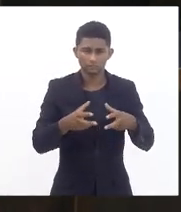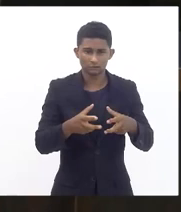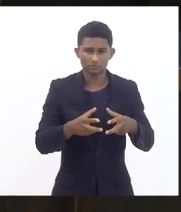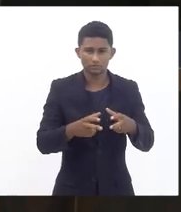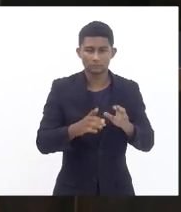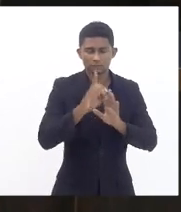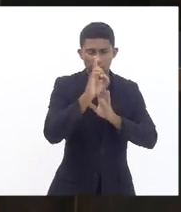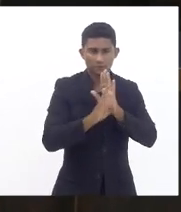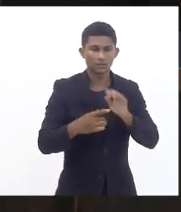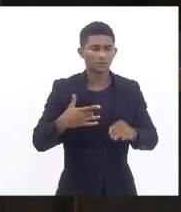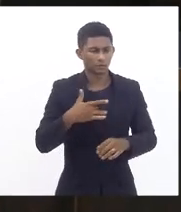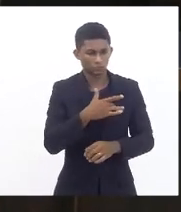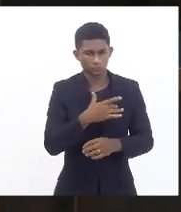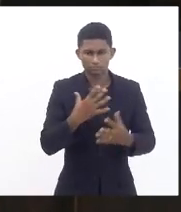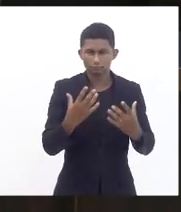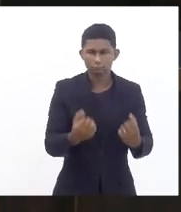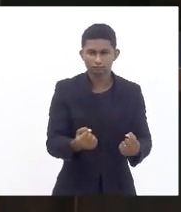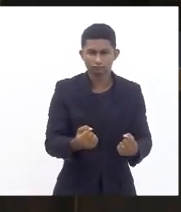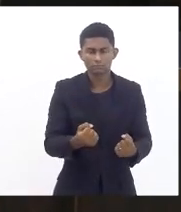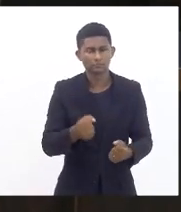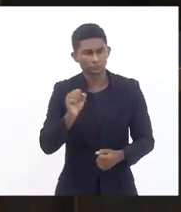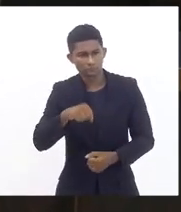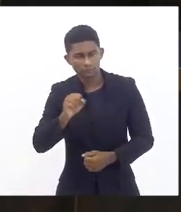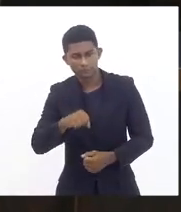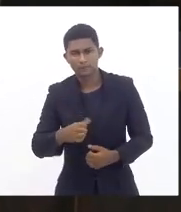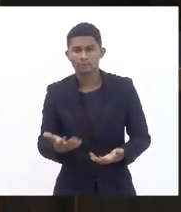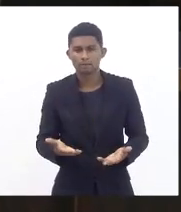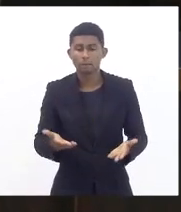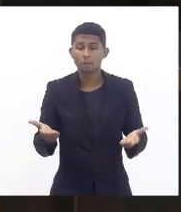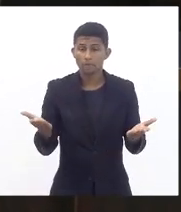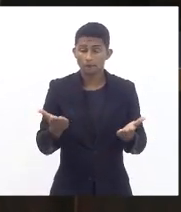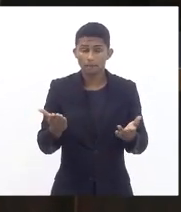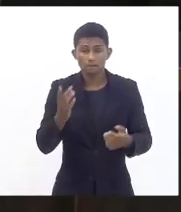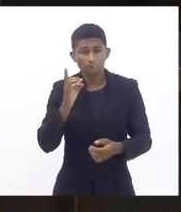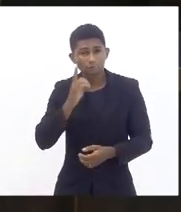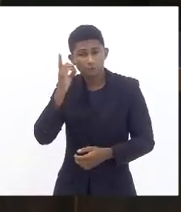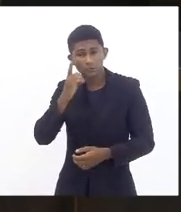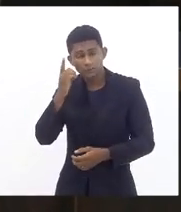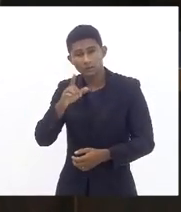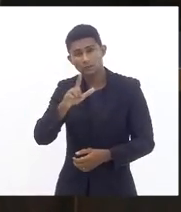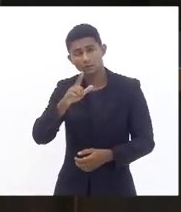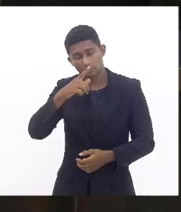finanças, fiscalização financeira e controle, favorável. Deputados relatores, deputado Luiz